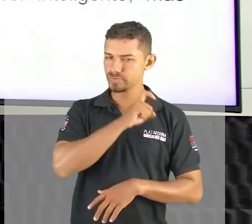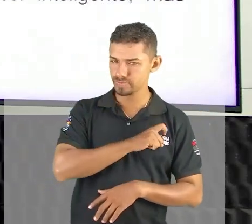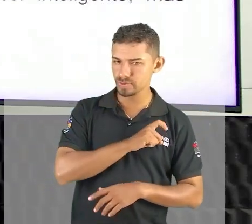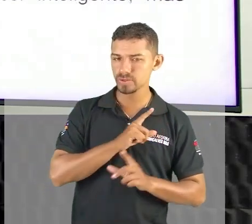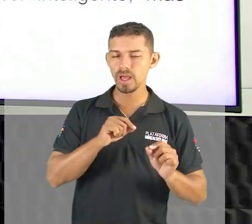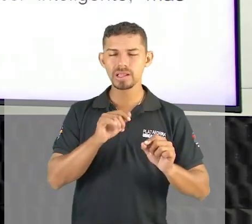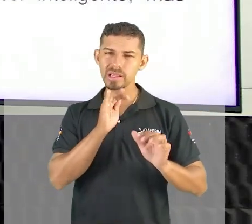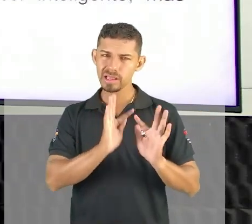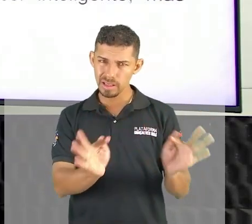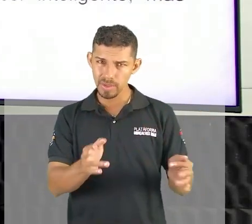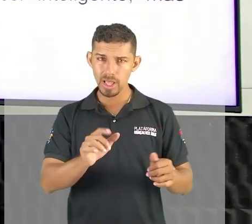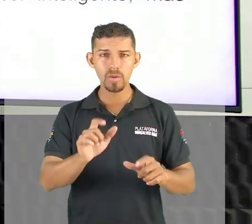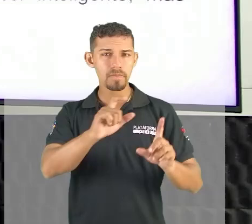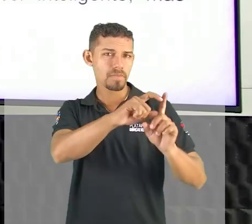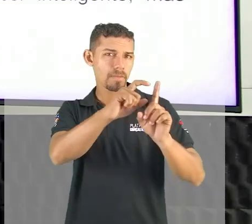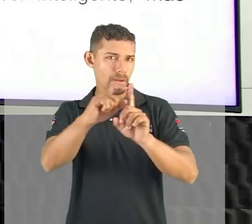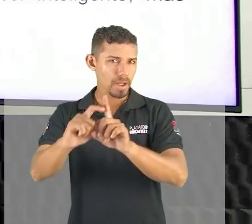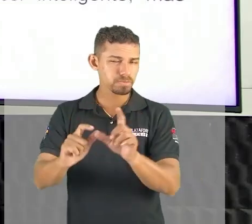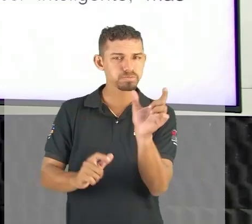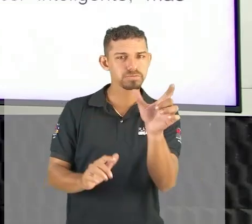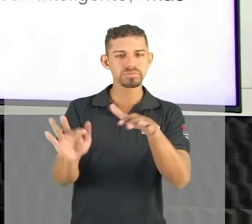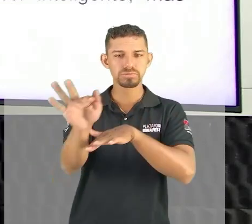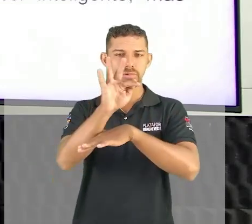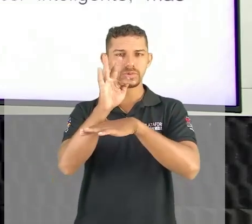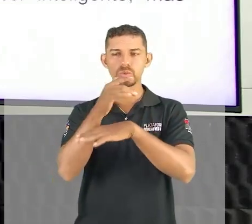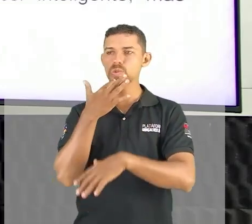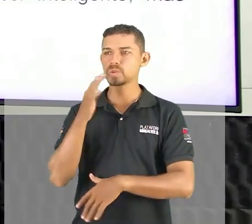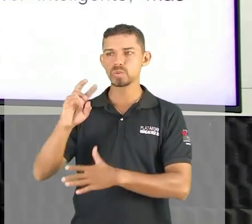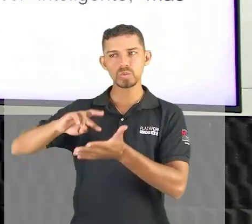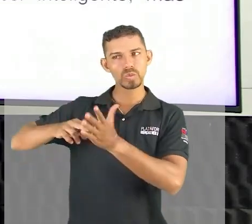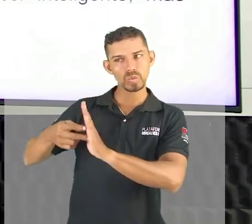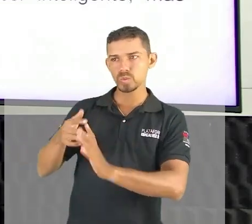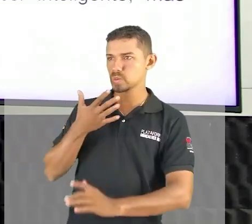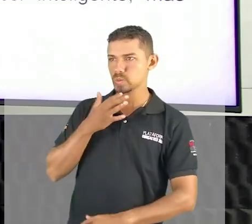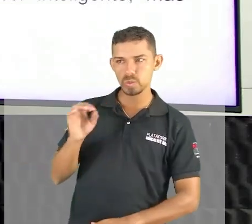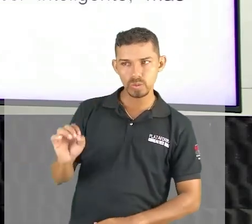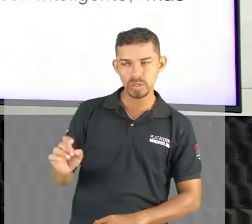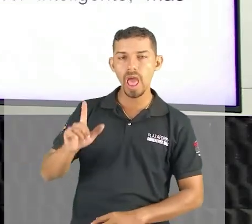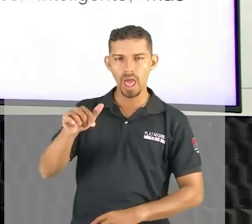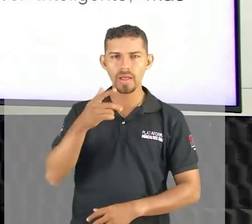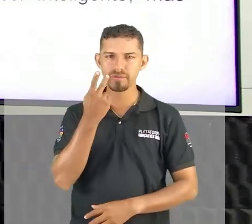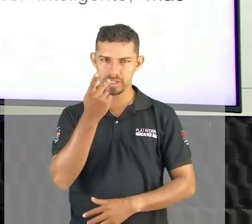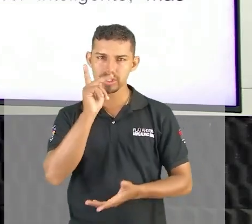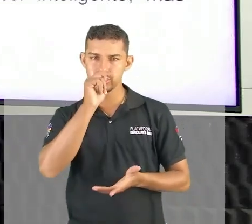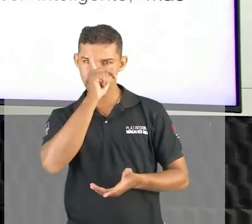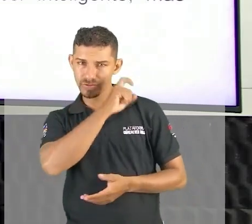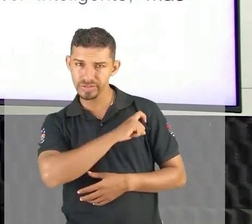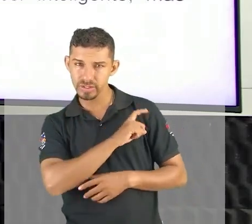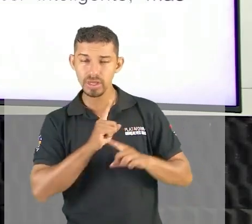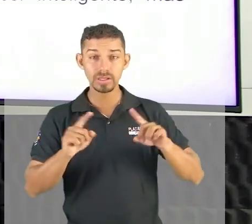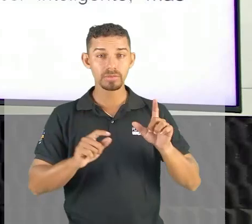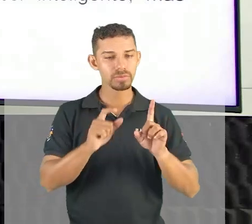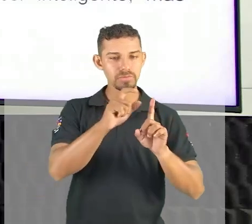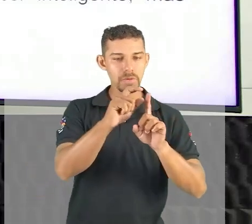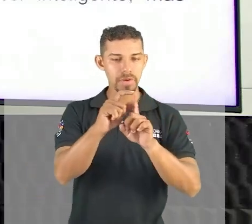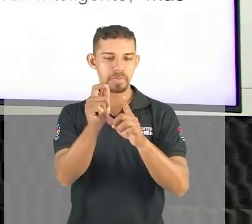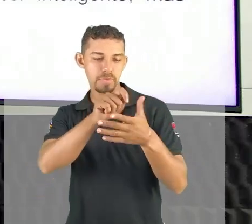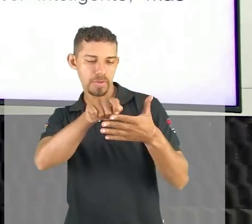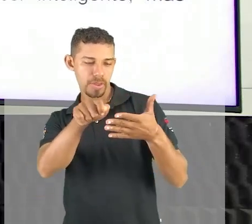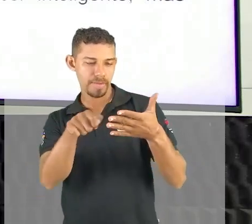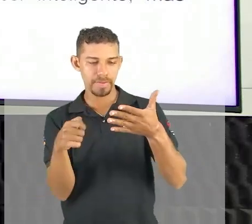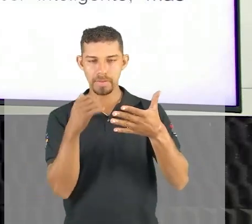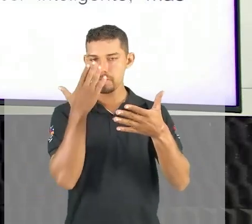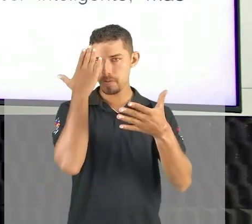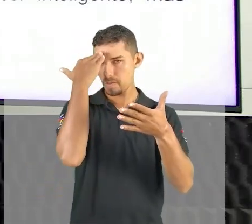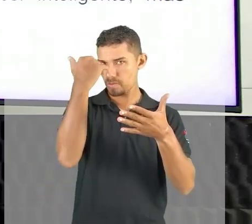fazer uso de palavras que a maioria não faz ideia do que seja é um ato de falar difícil Será que fazer uso de palavras rebuscadas é o